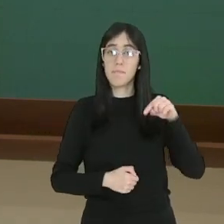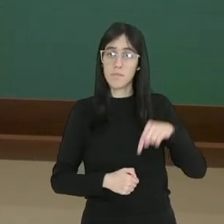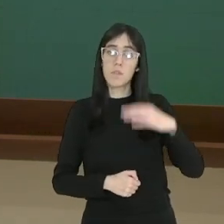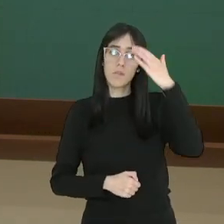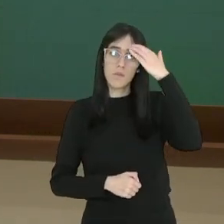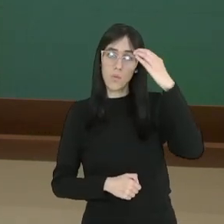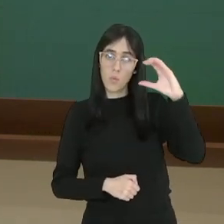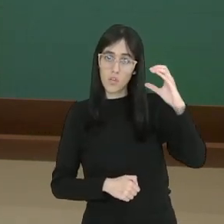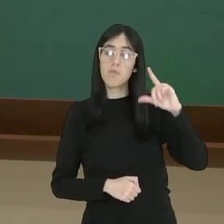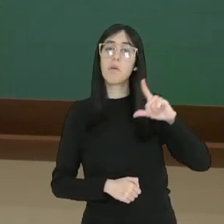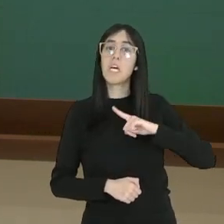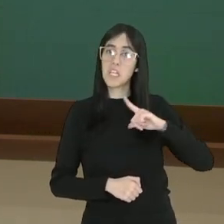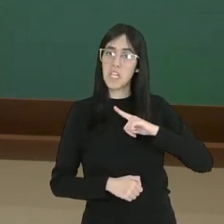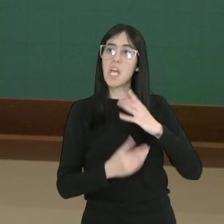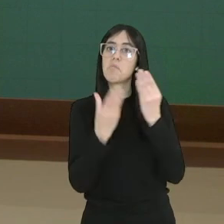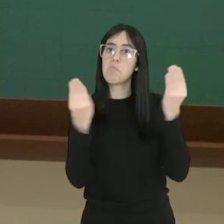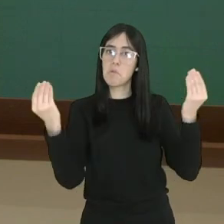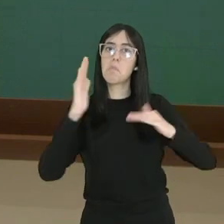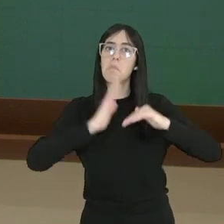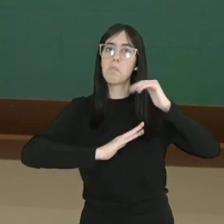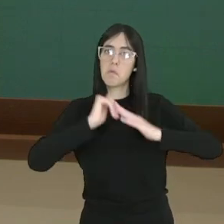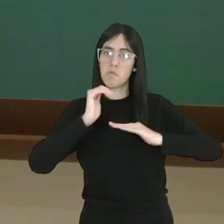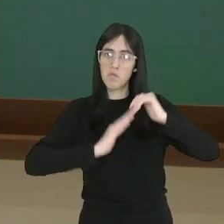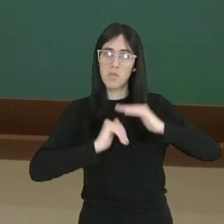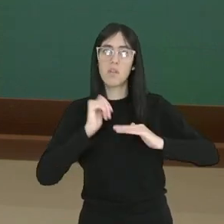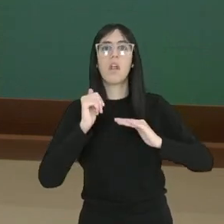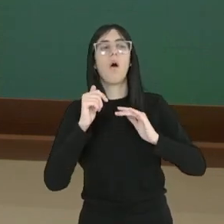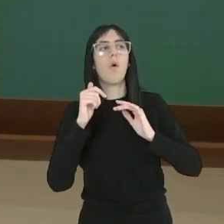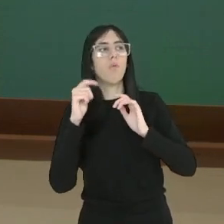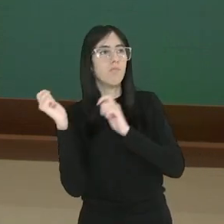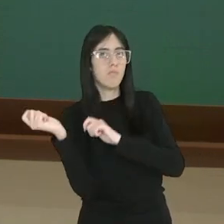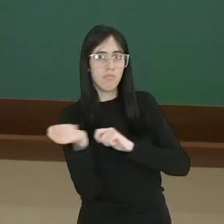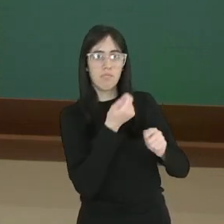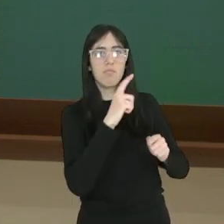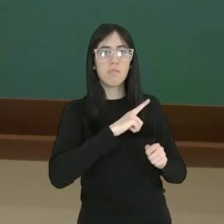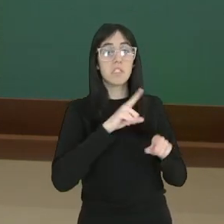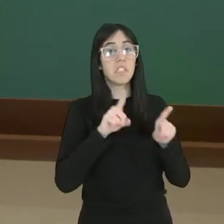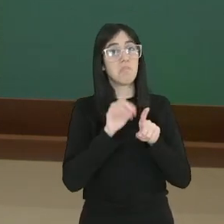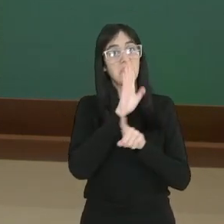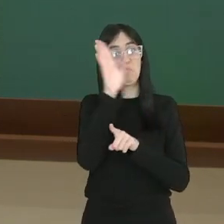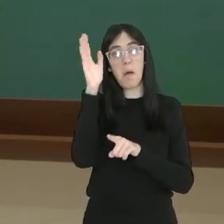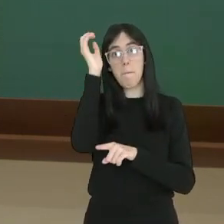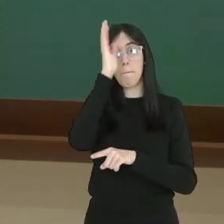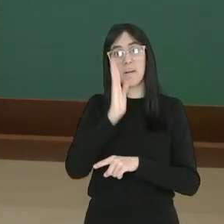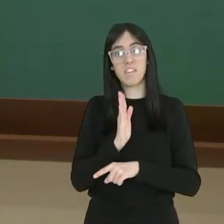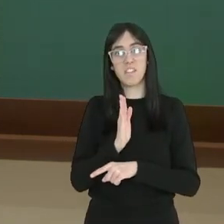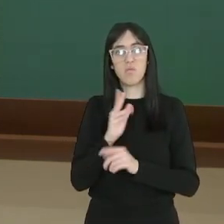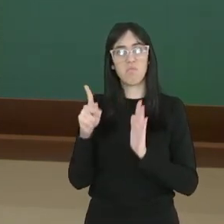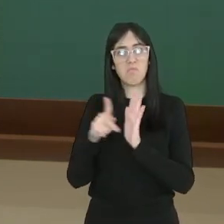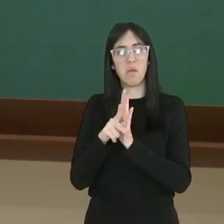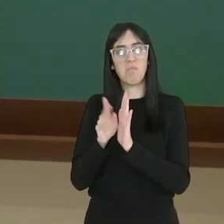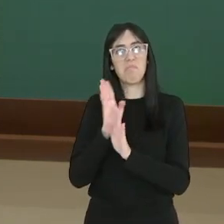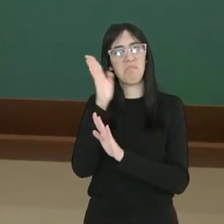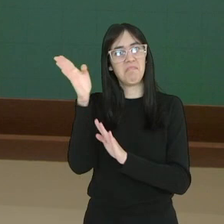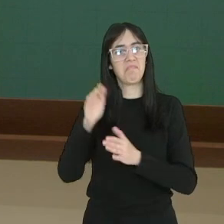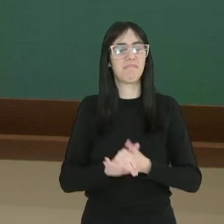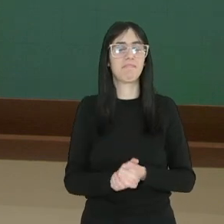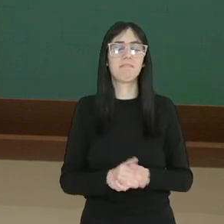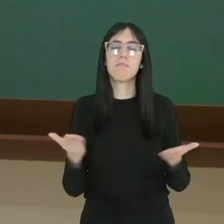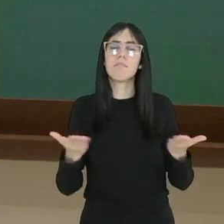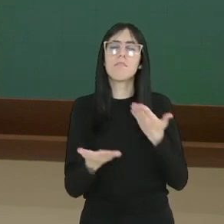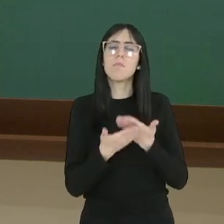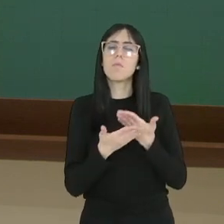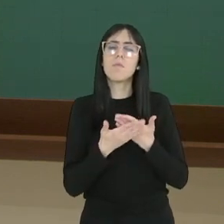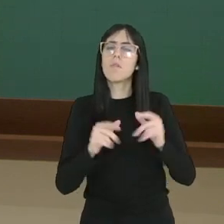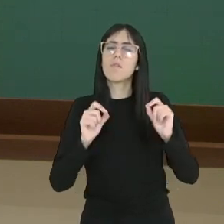que participam de competições e acabam indo, inclusive, para a seleção brasileira. O que nós estudamos hoje, então? Nós